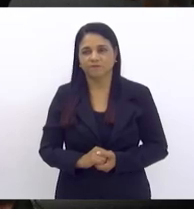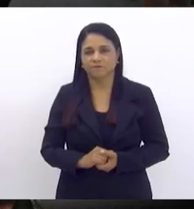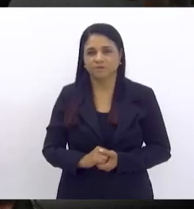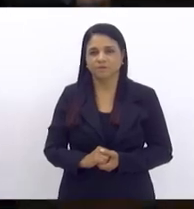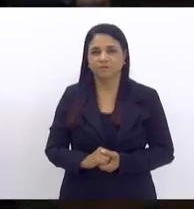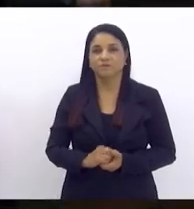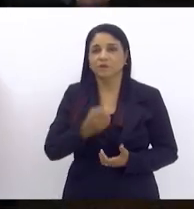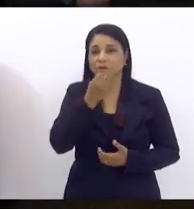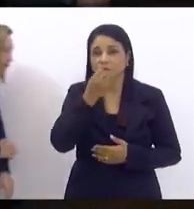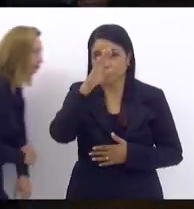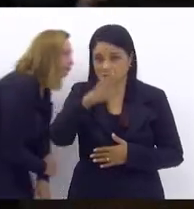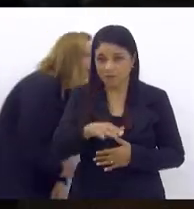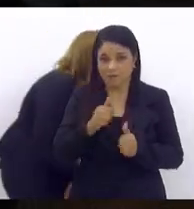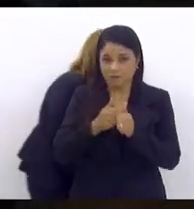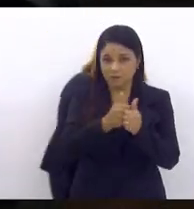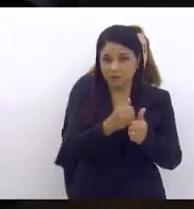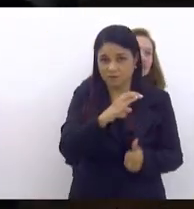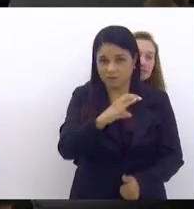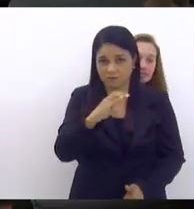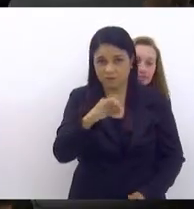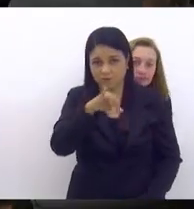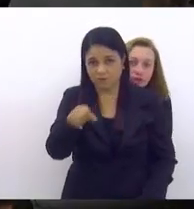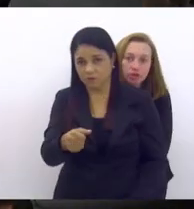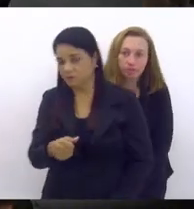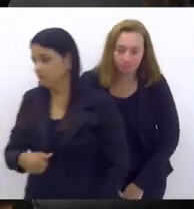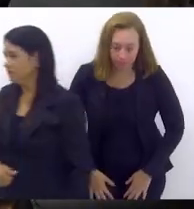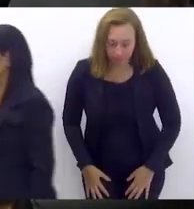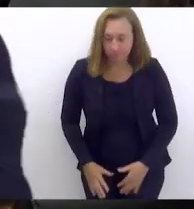Boa tarde, presidente. Acompanhe a CCJ.